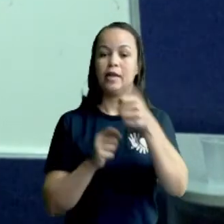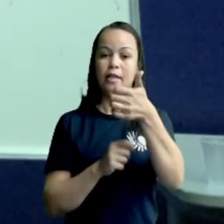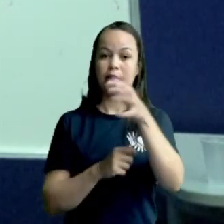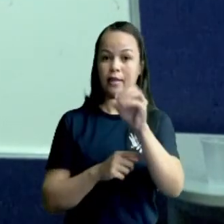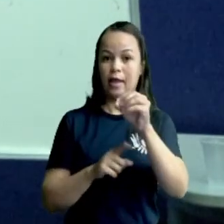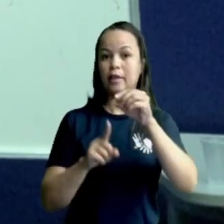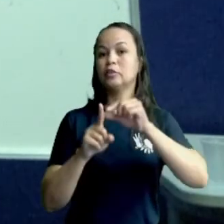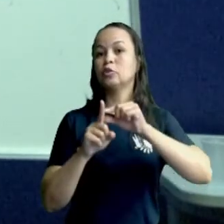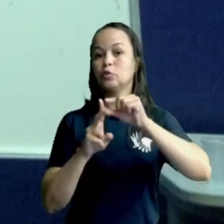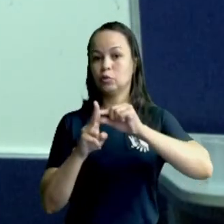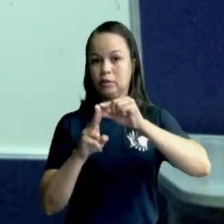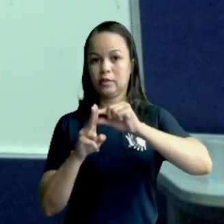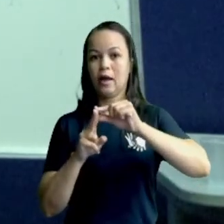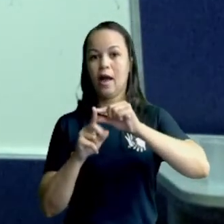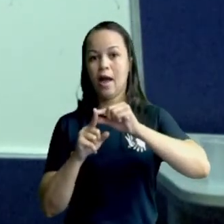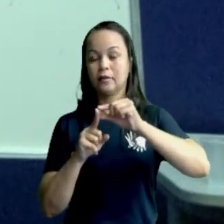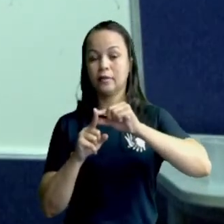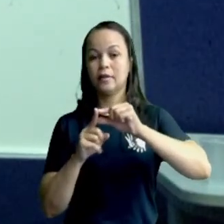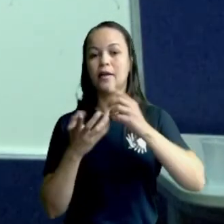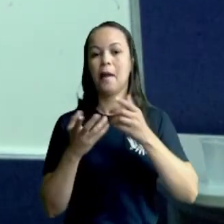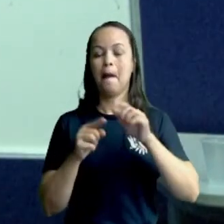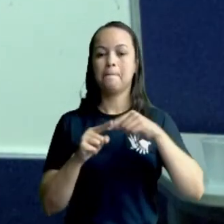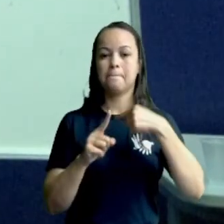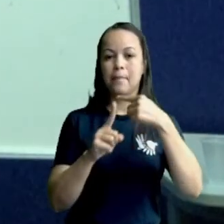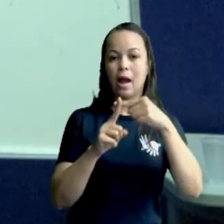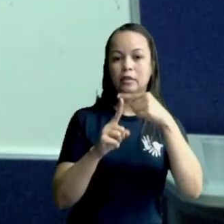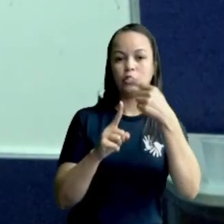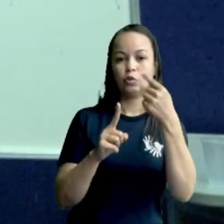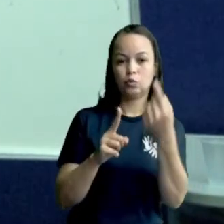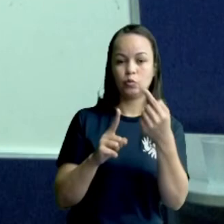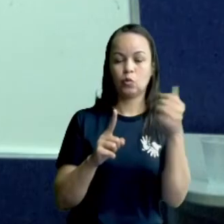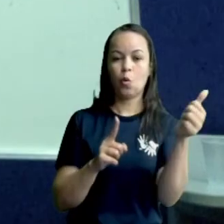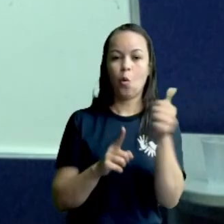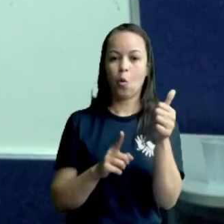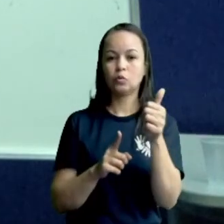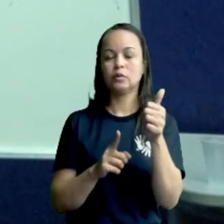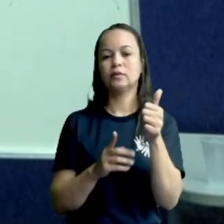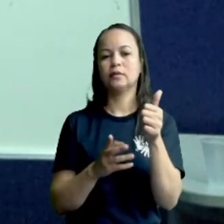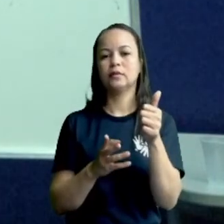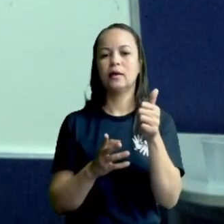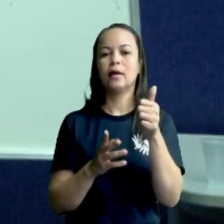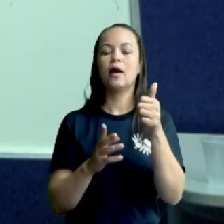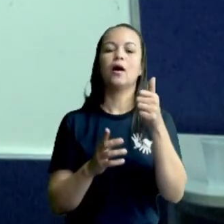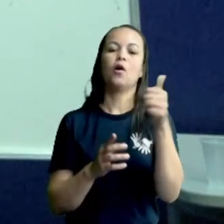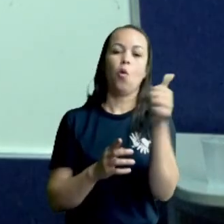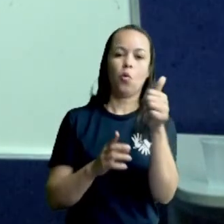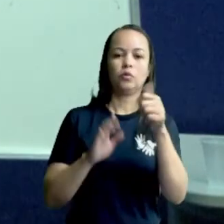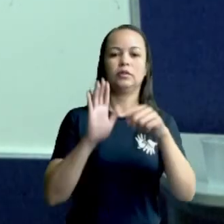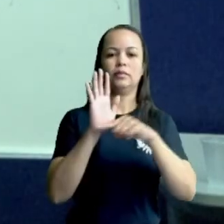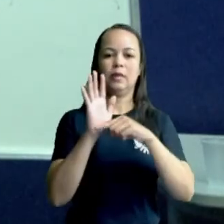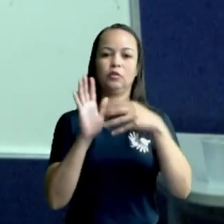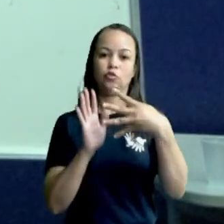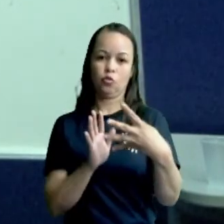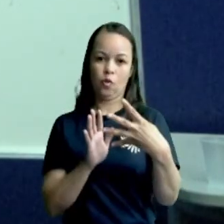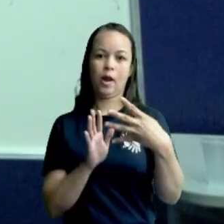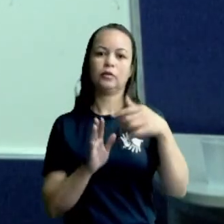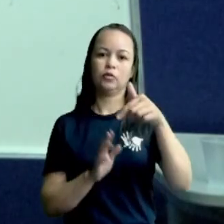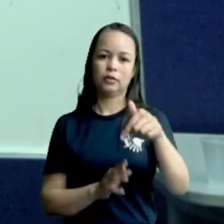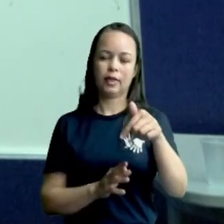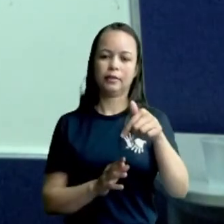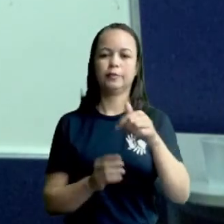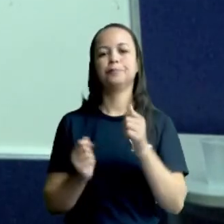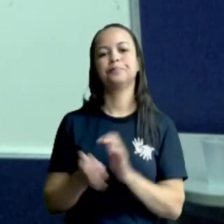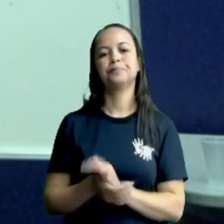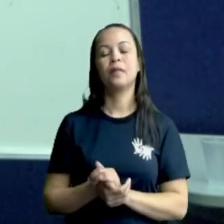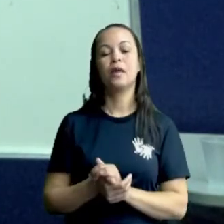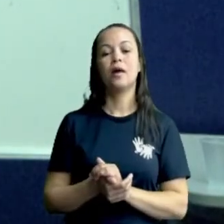unidades. 10 unidades mais 1, 11 menos 4, 7. E aí, agora eu